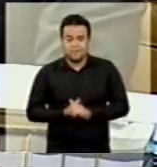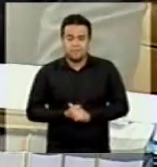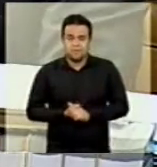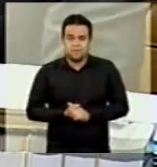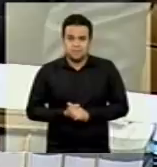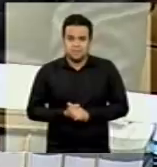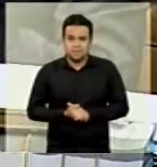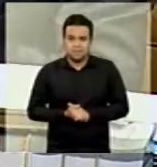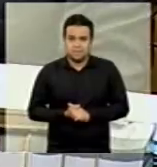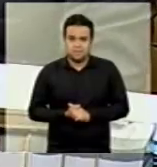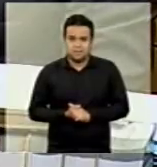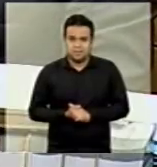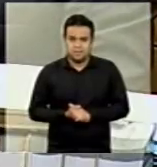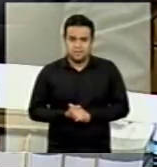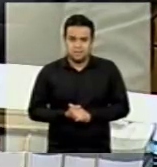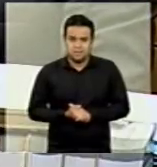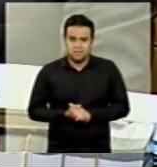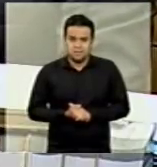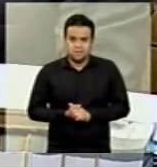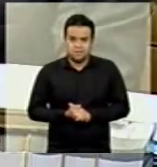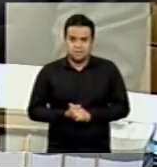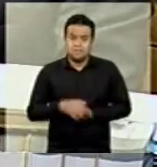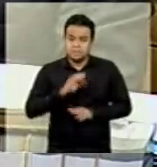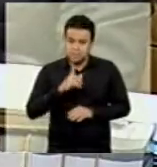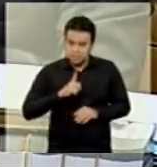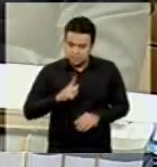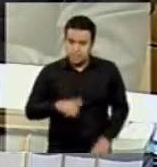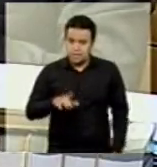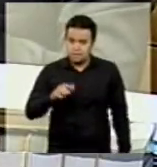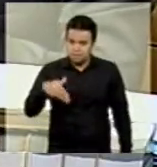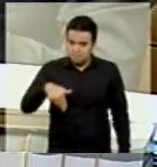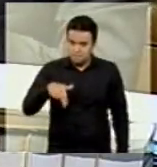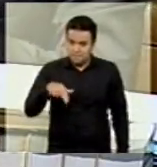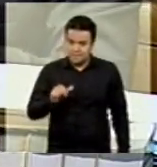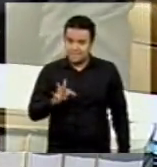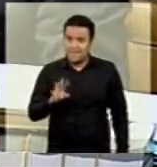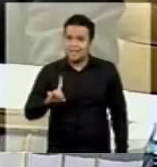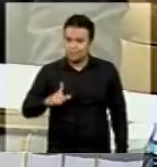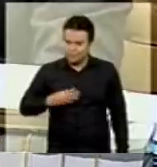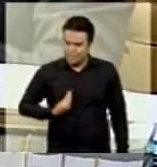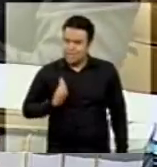enquanto viger o mandato, portanto,